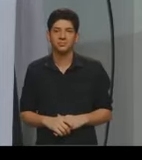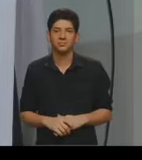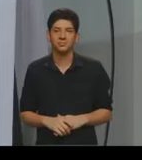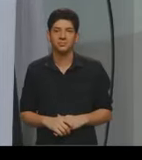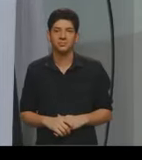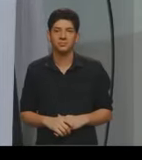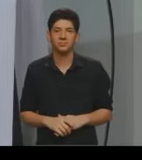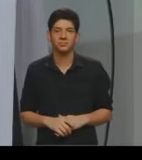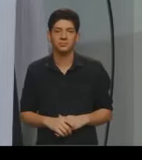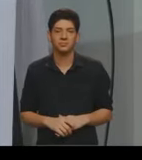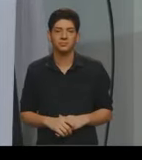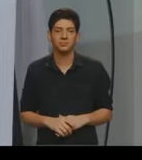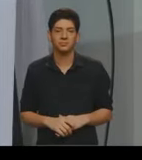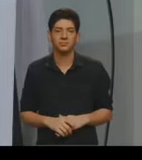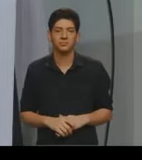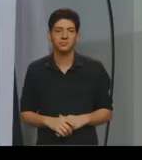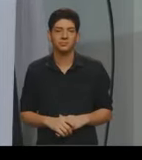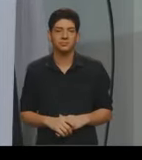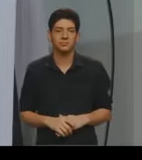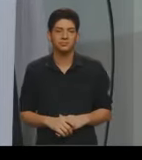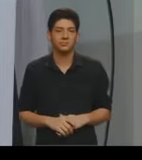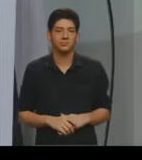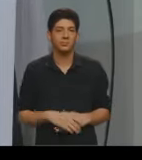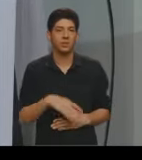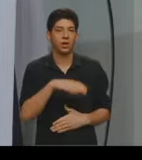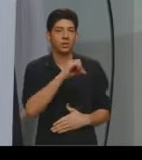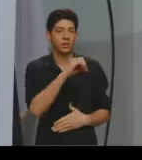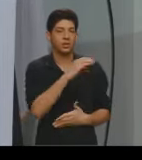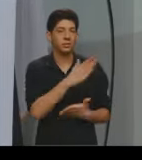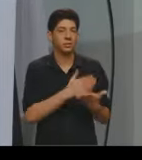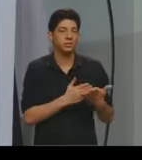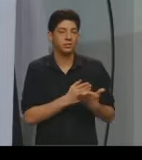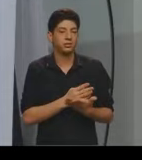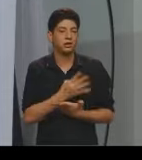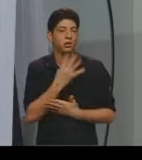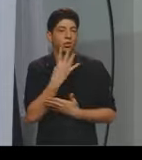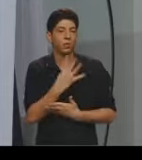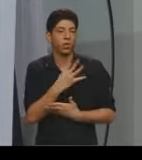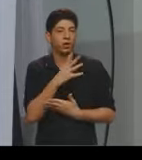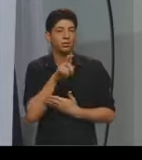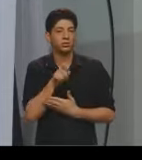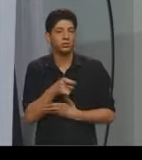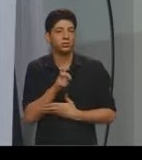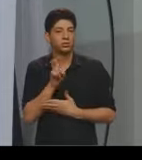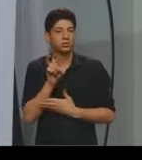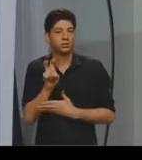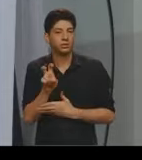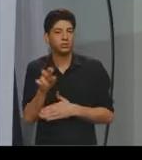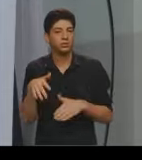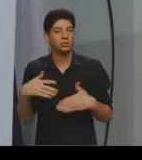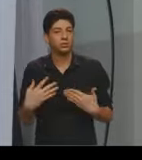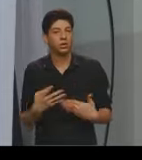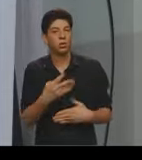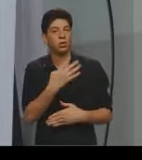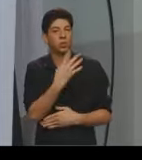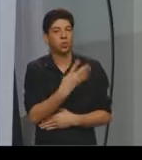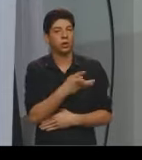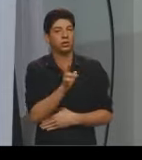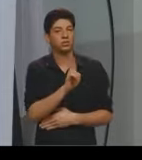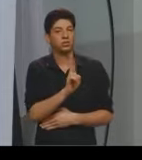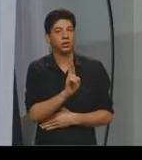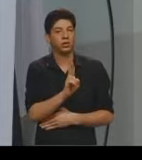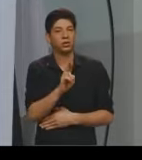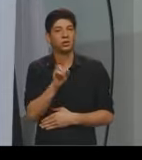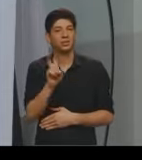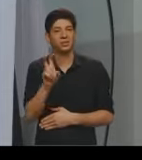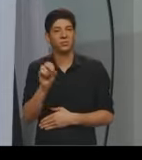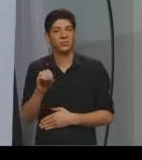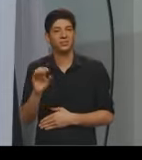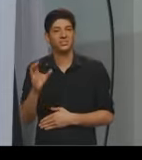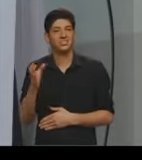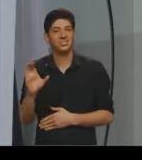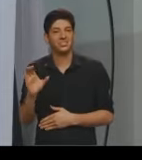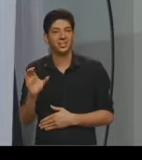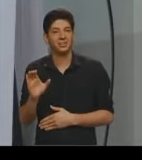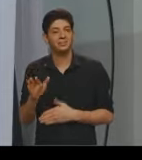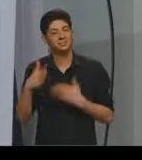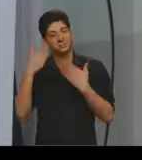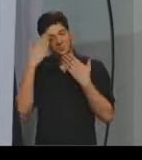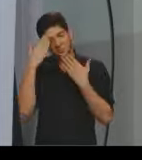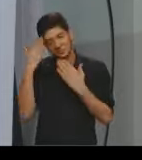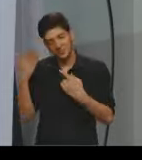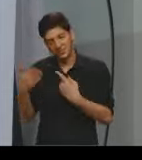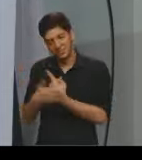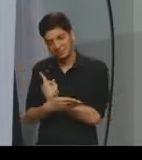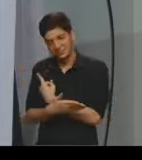Metade de 9 é 4,50, com 2 casas decimais. Muito obrigada